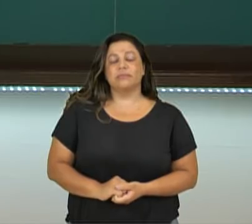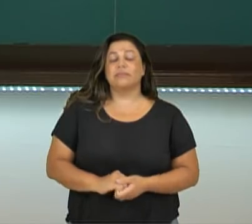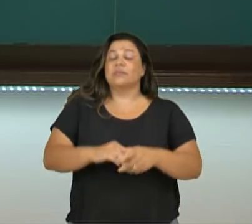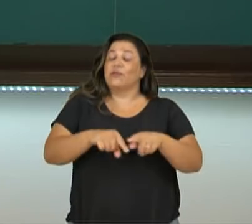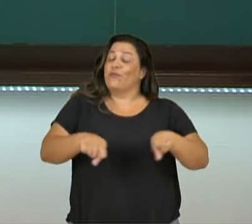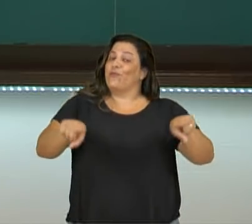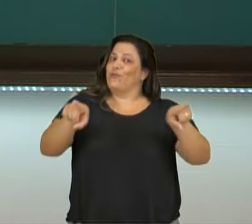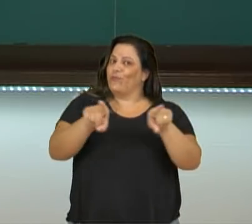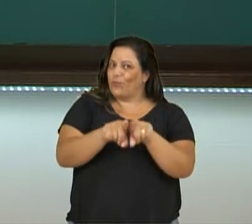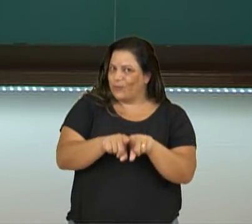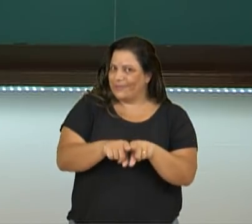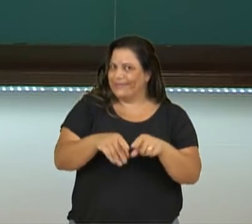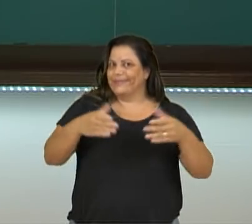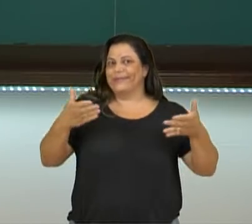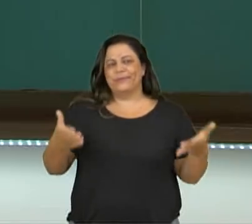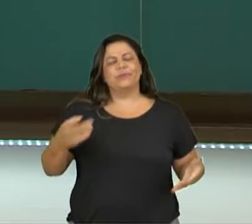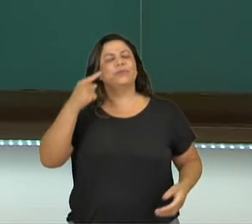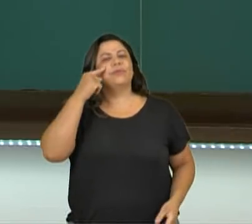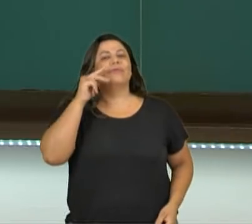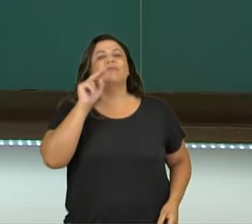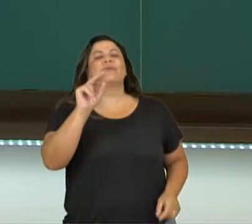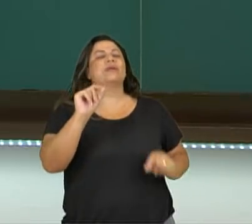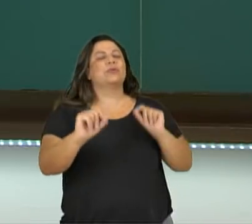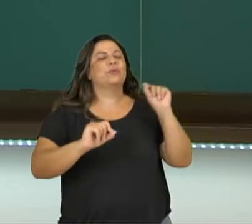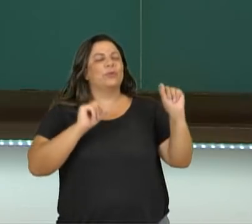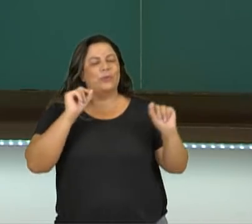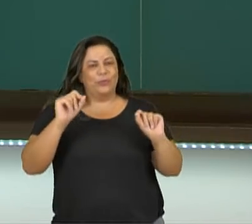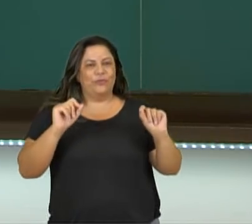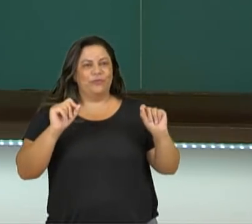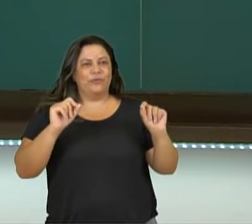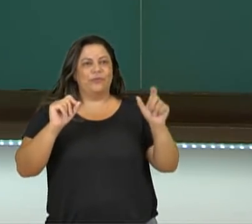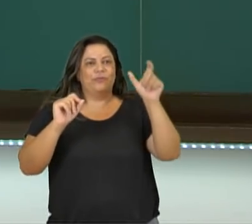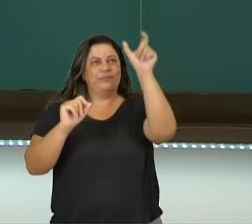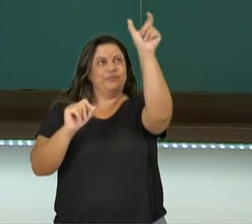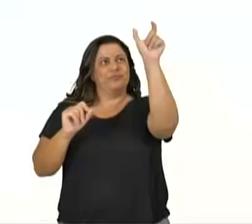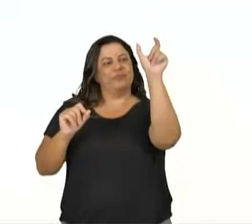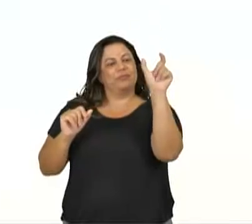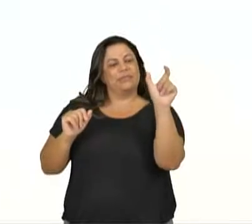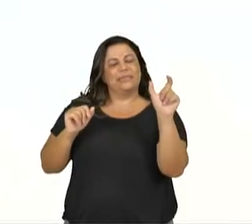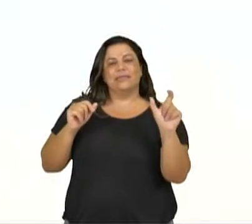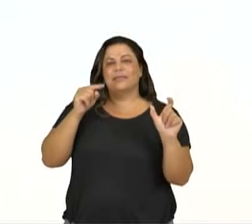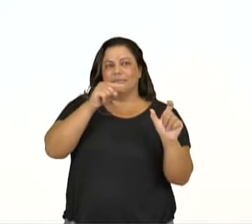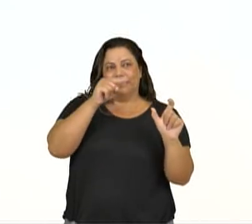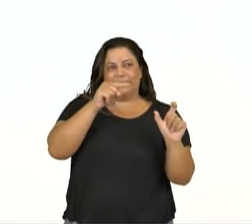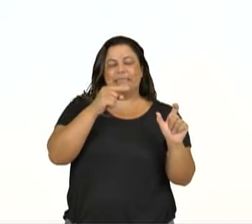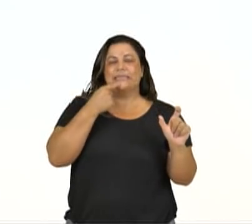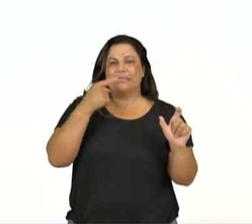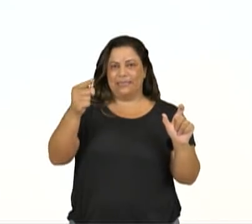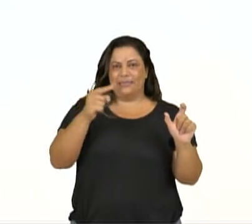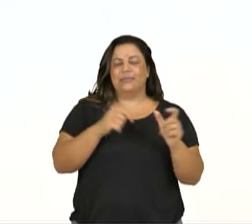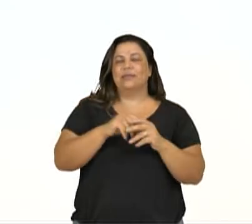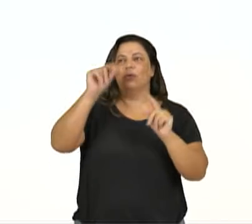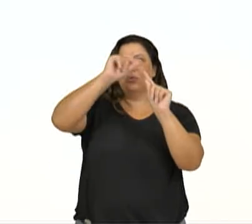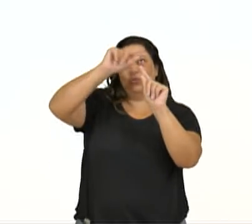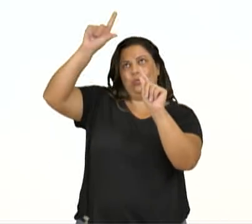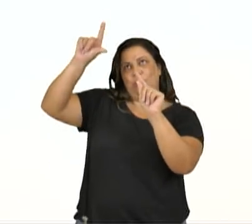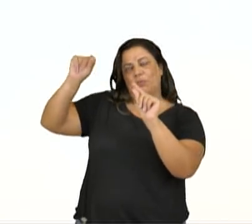Retornando então, pessoal, vamos ver como que ficou aí o relacione a coluna de vocês, né? No caso, relacione os balões,